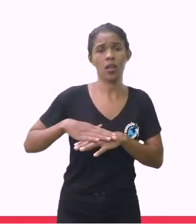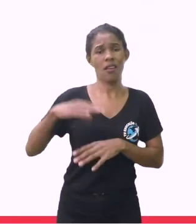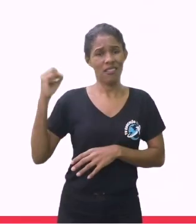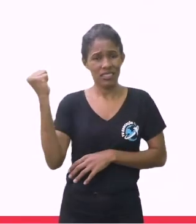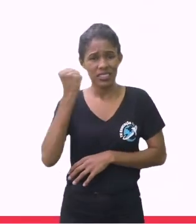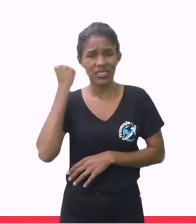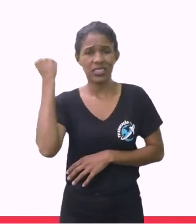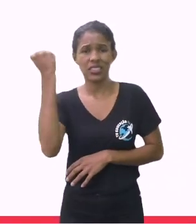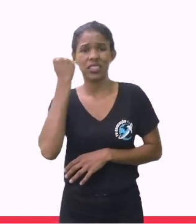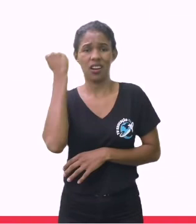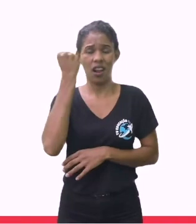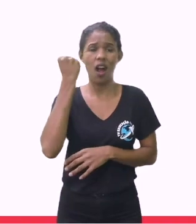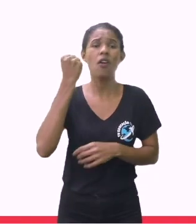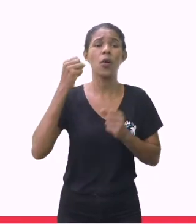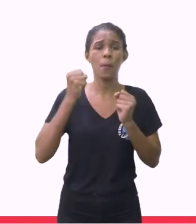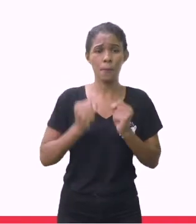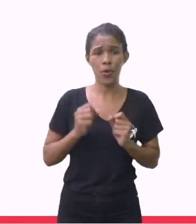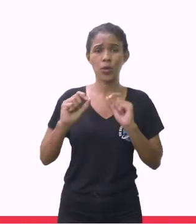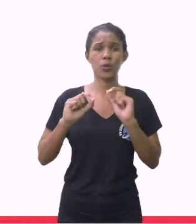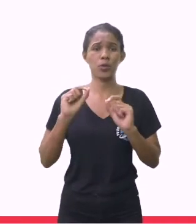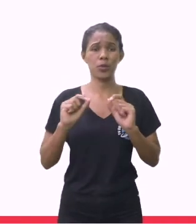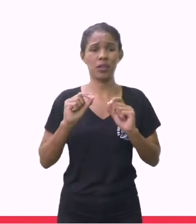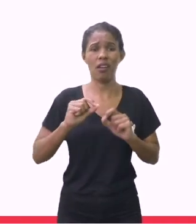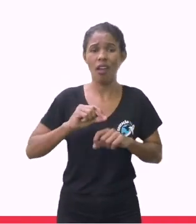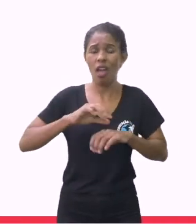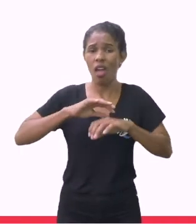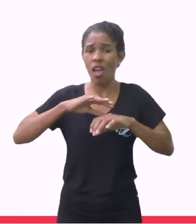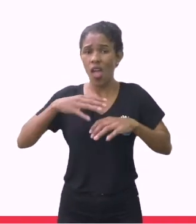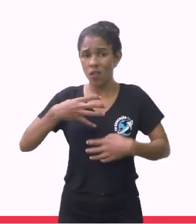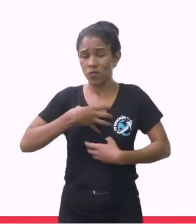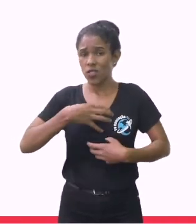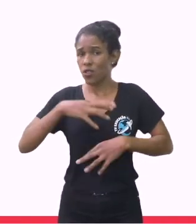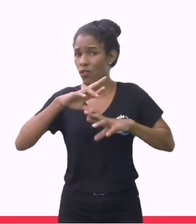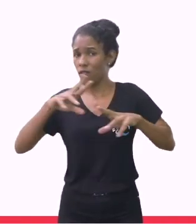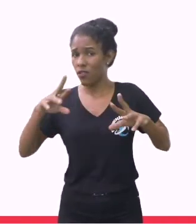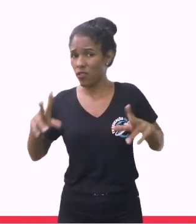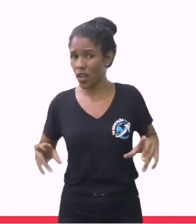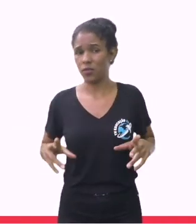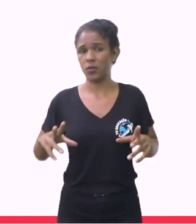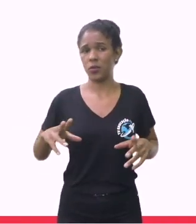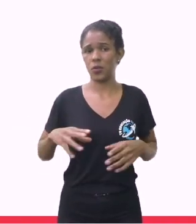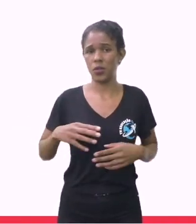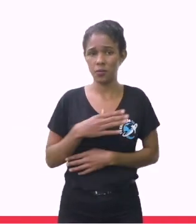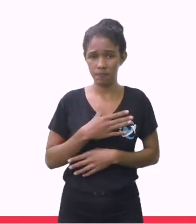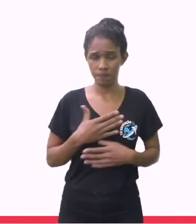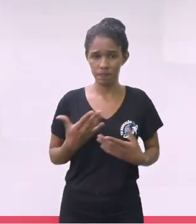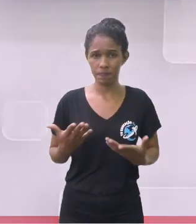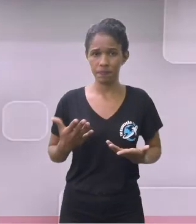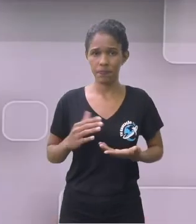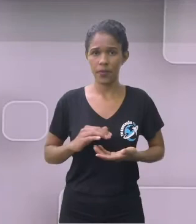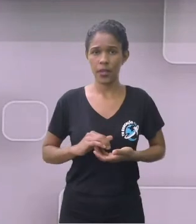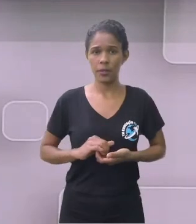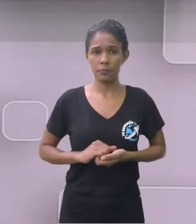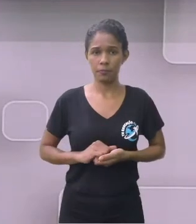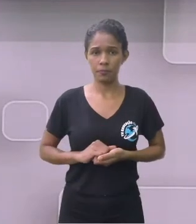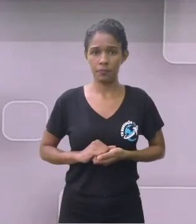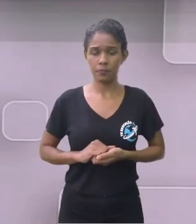alteração em vários órgãos, choque séptico e formação de coágulos sanguíneos.